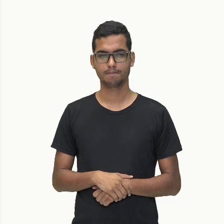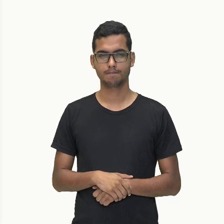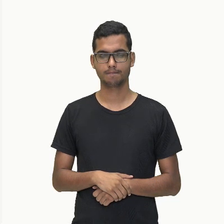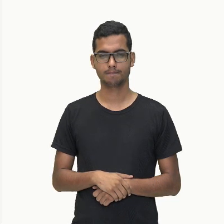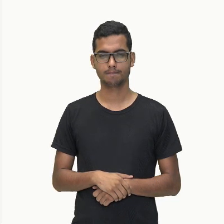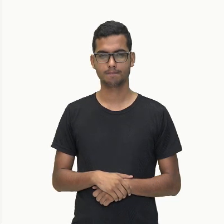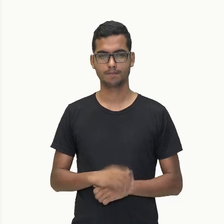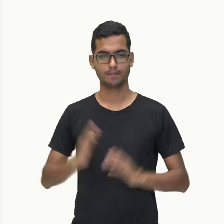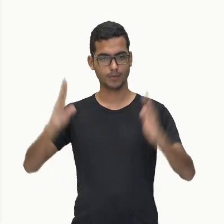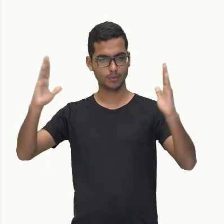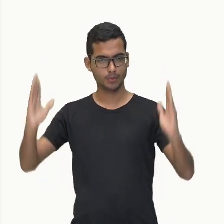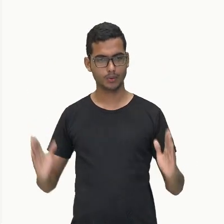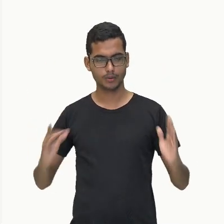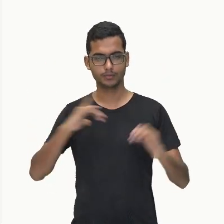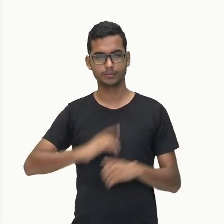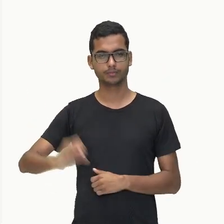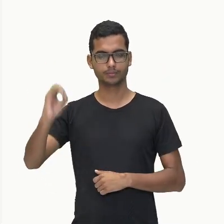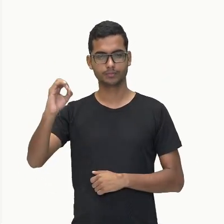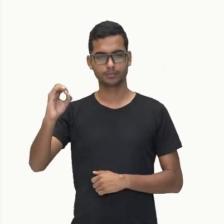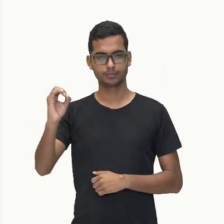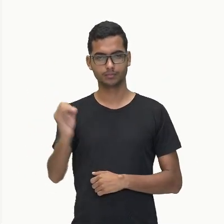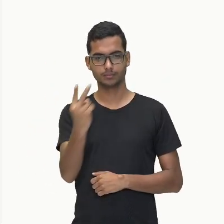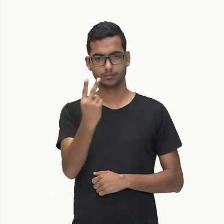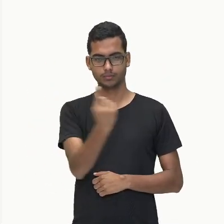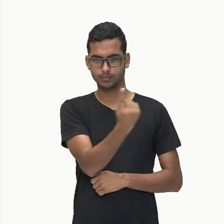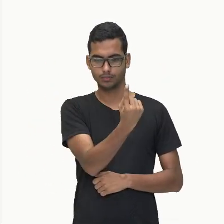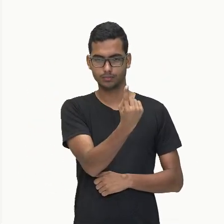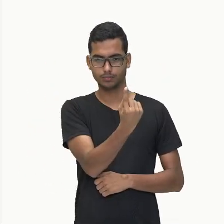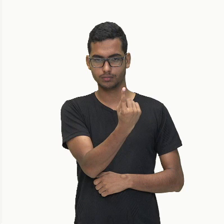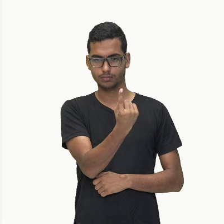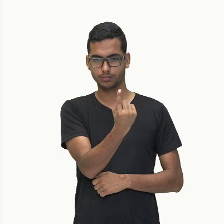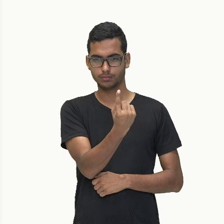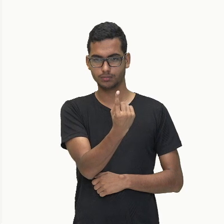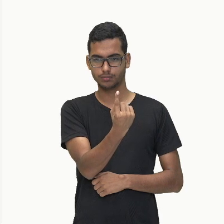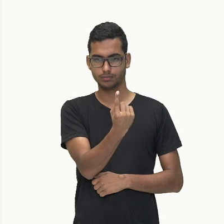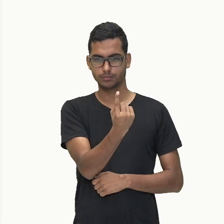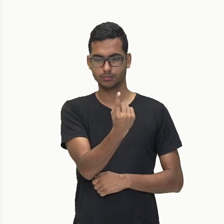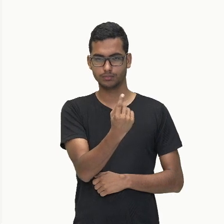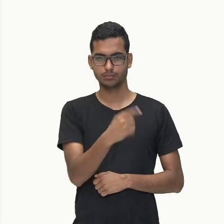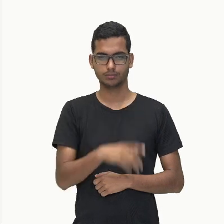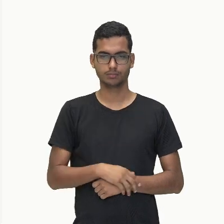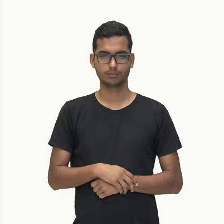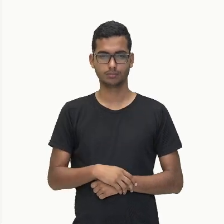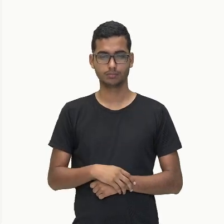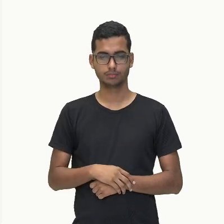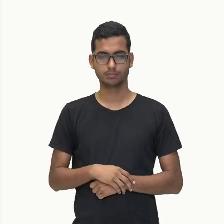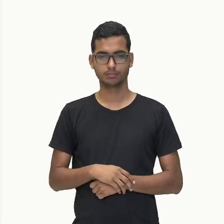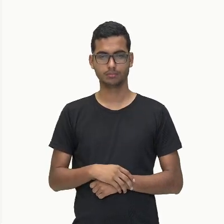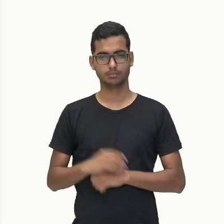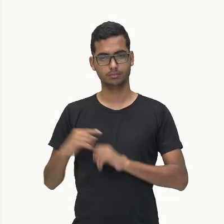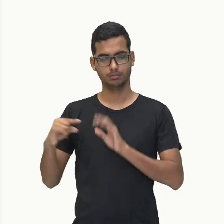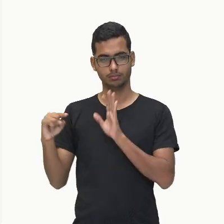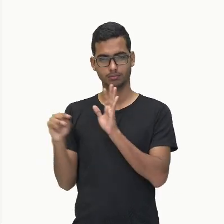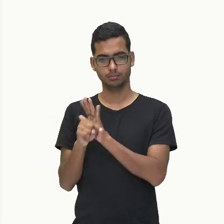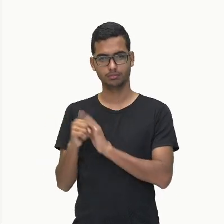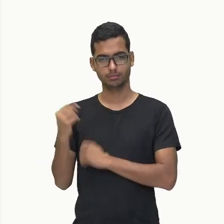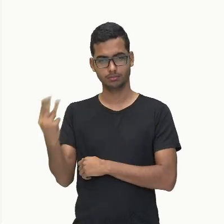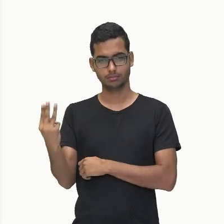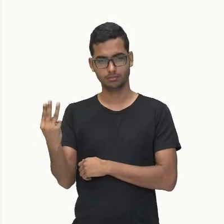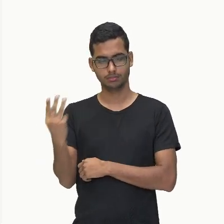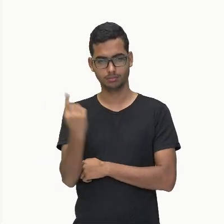0, 2 e 1, com os pontos aqui de A, né? Menos 3, 1 e